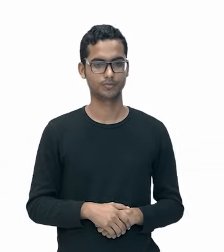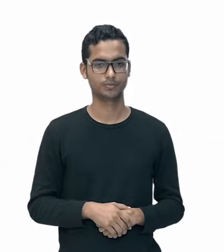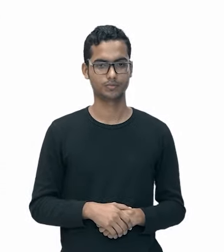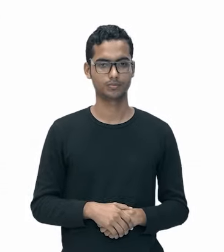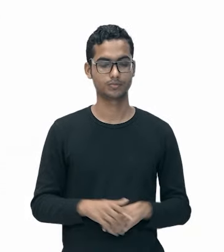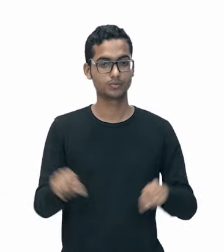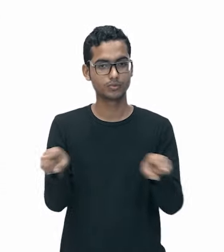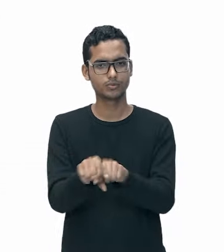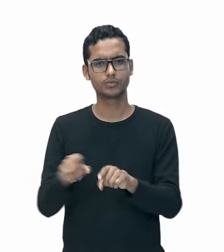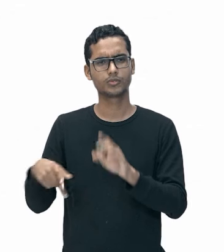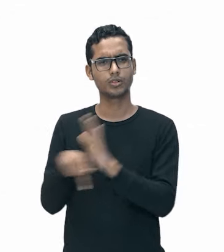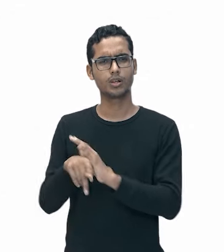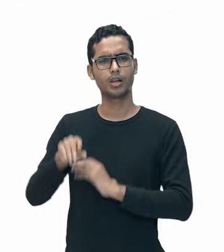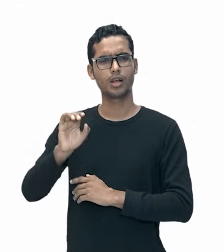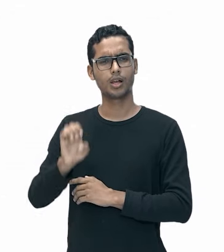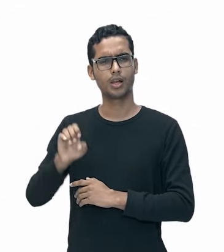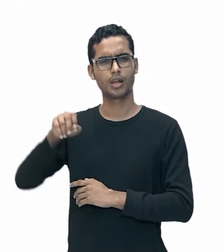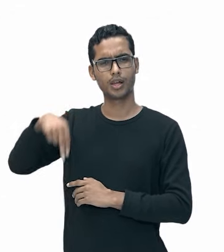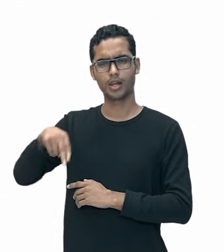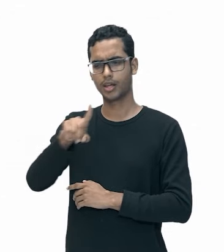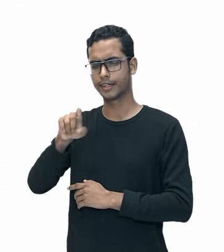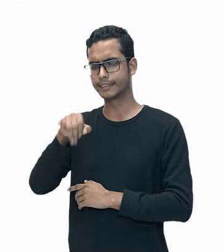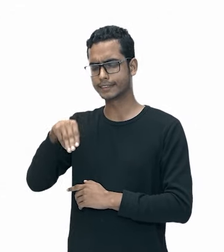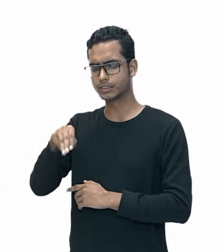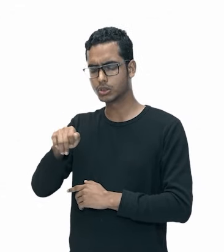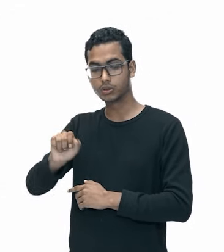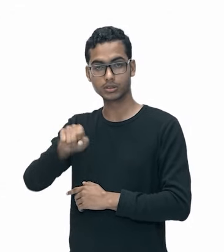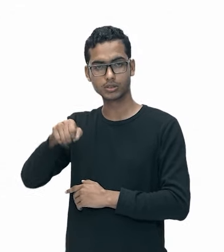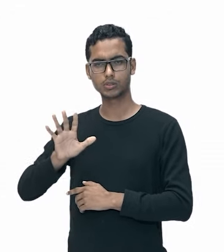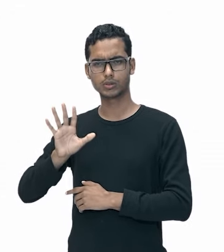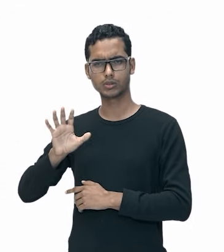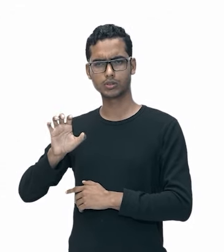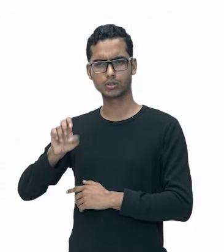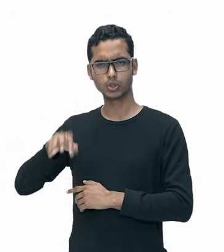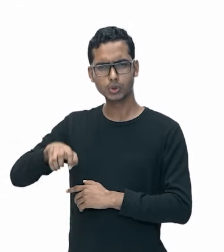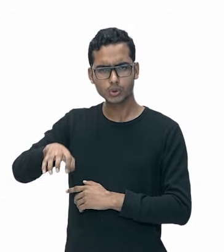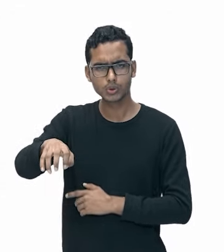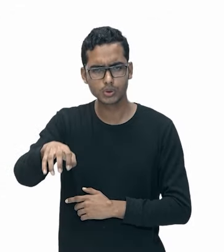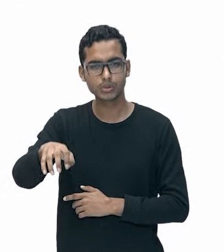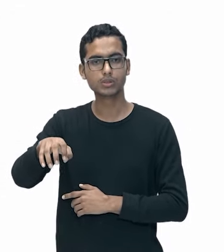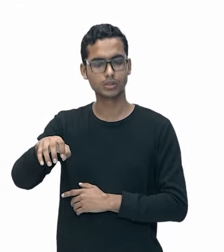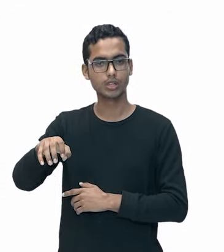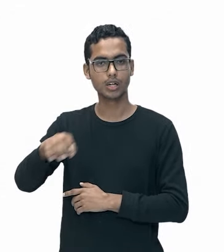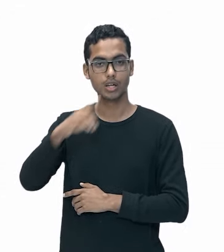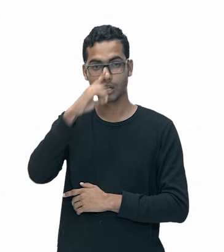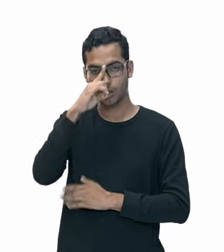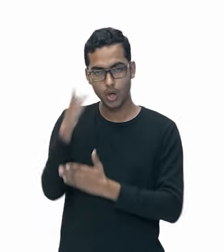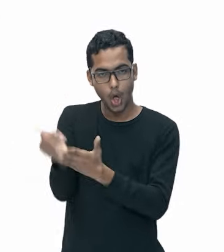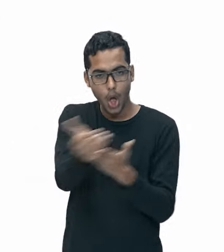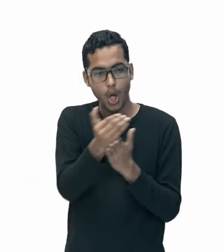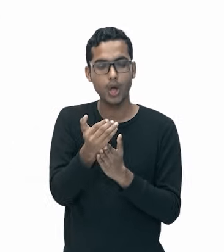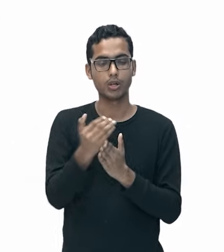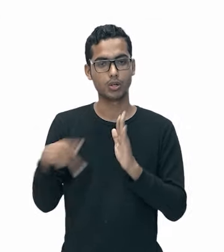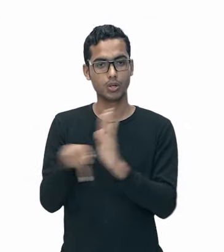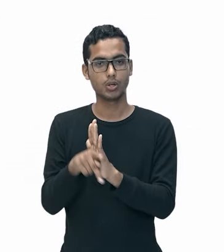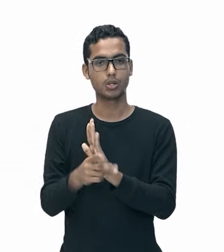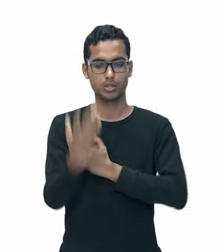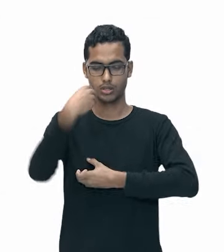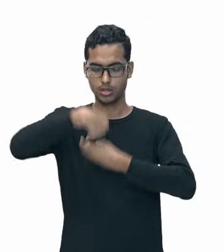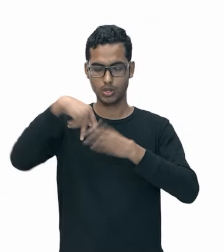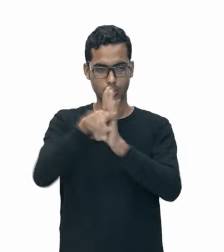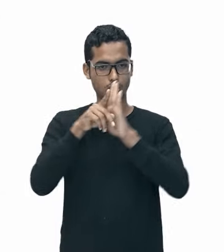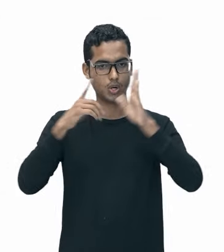enzimas né Lembrando que uma enzima é um catalisador biológico presente no nosso organismo